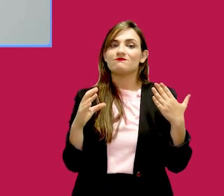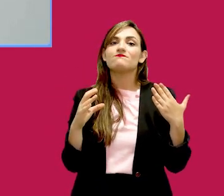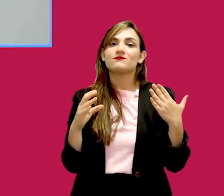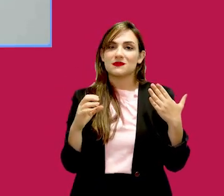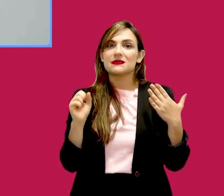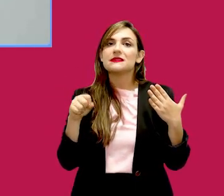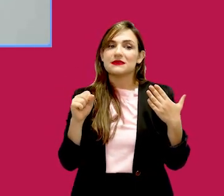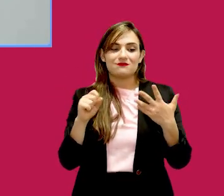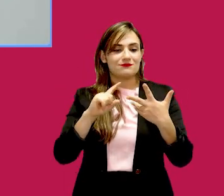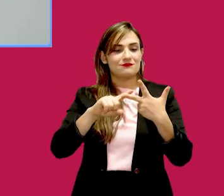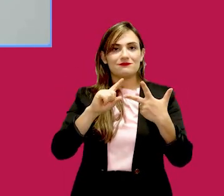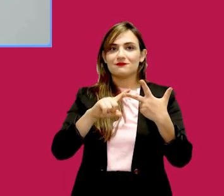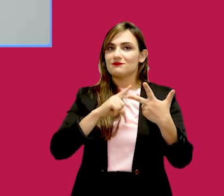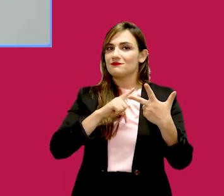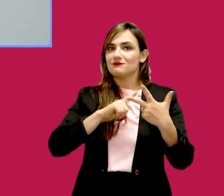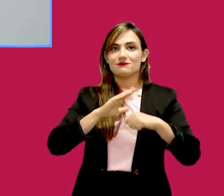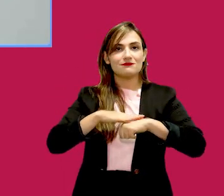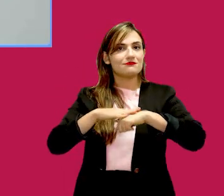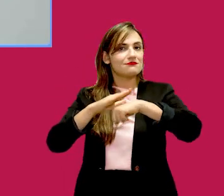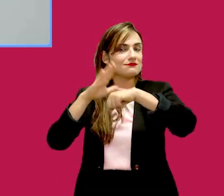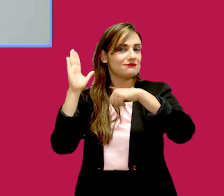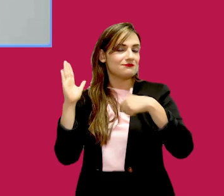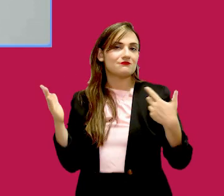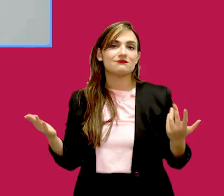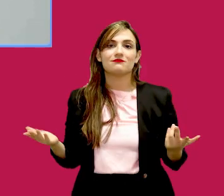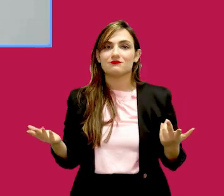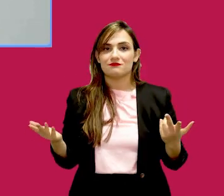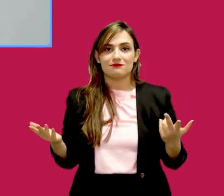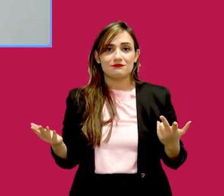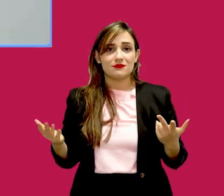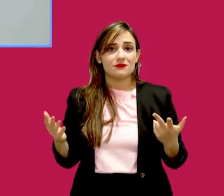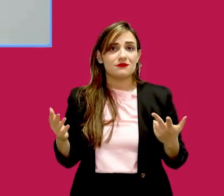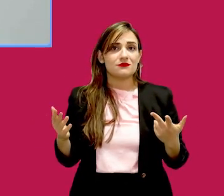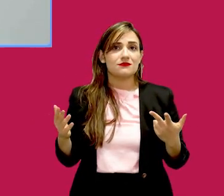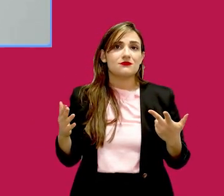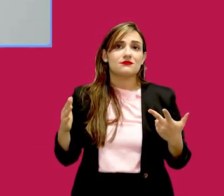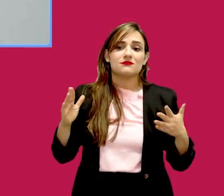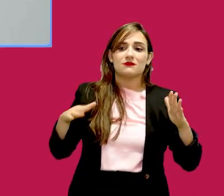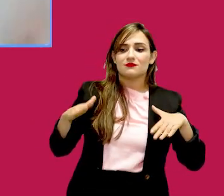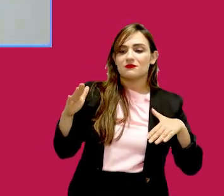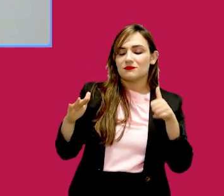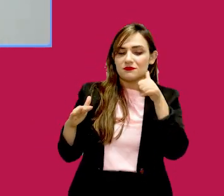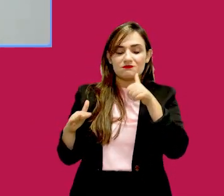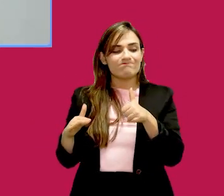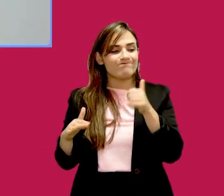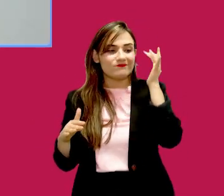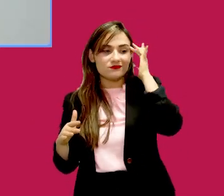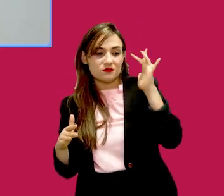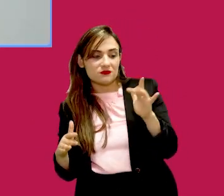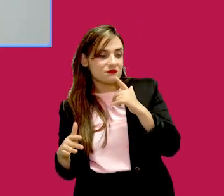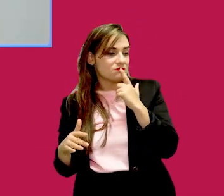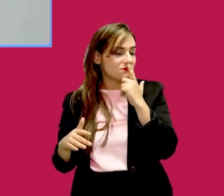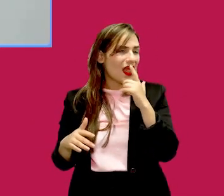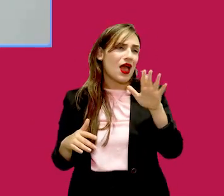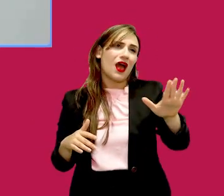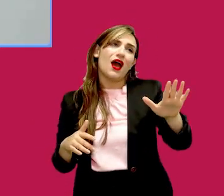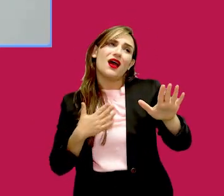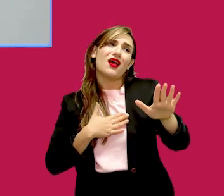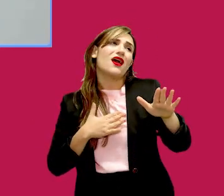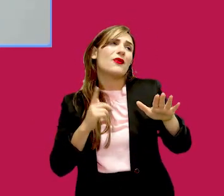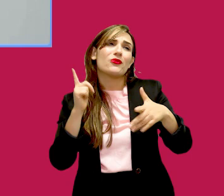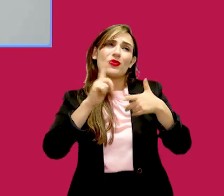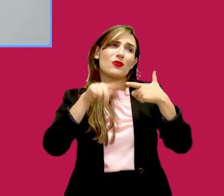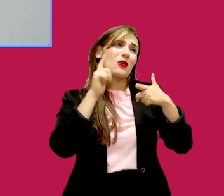presente nos lares, embora as mulheres confundam essas atitudes com o estresse do trabalho, o consumo de